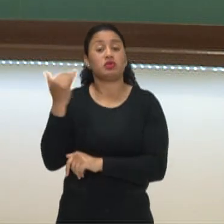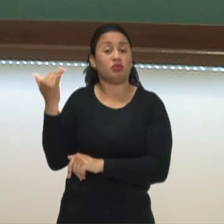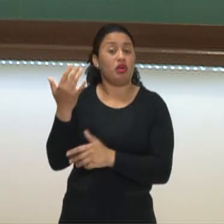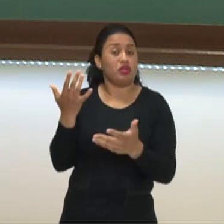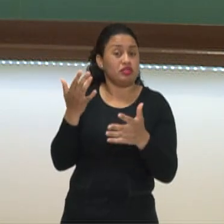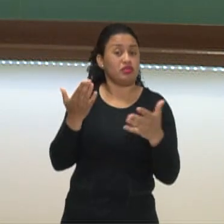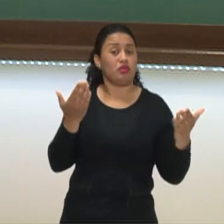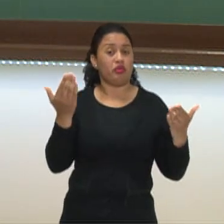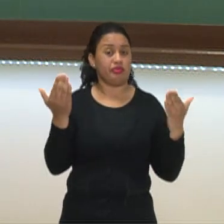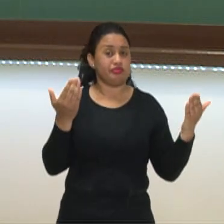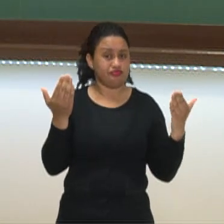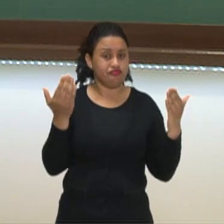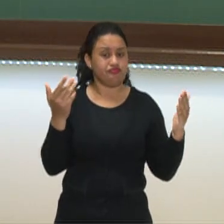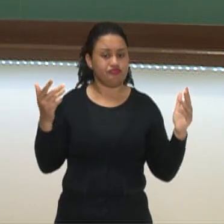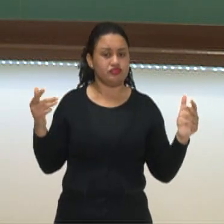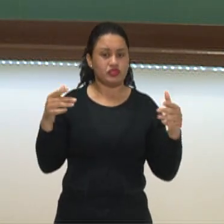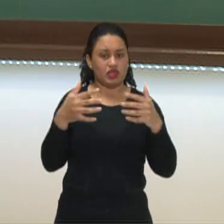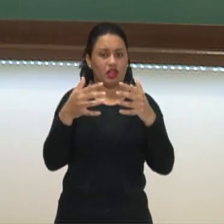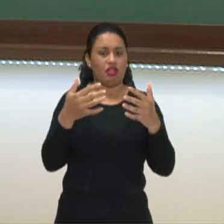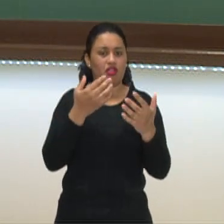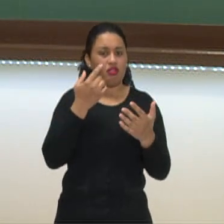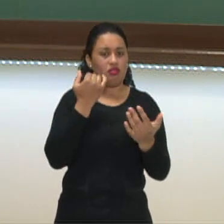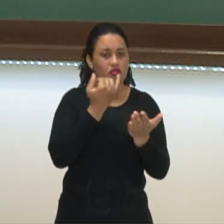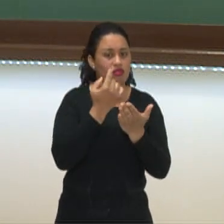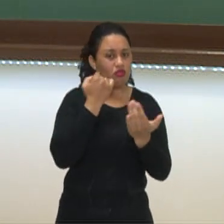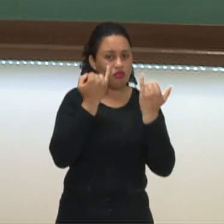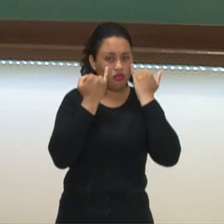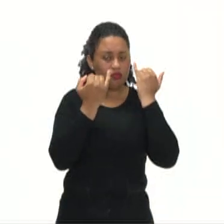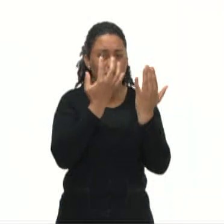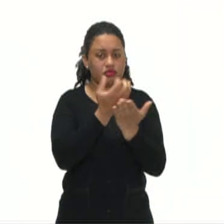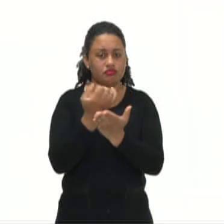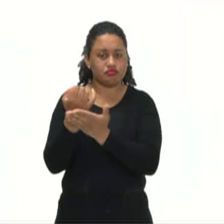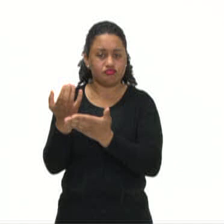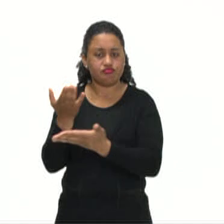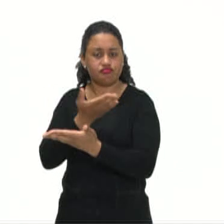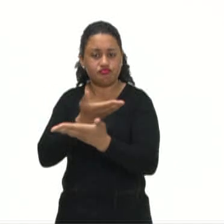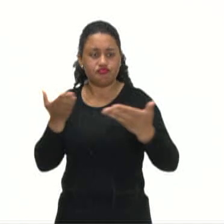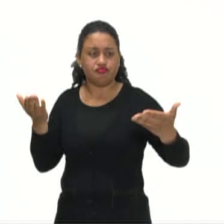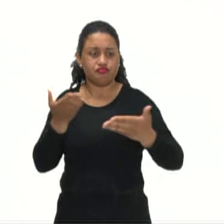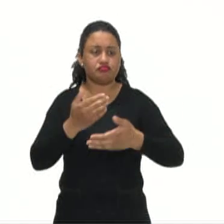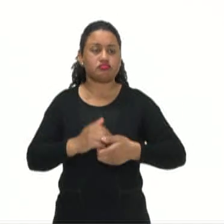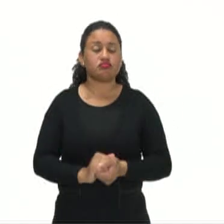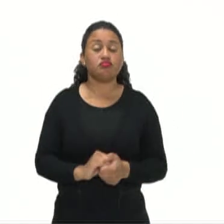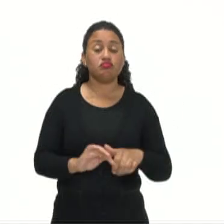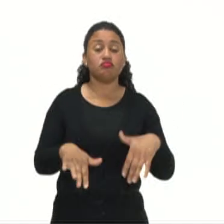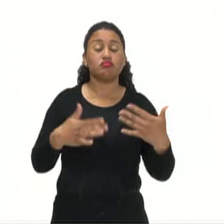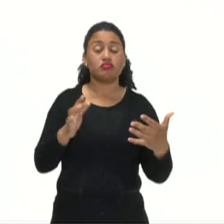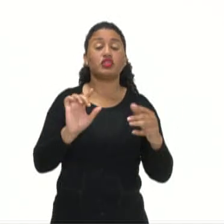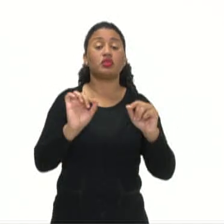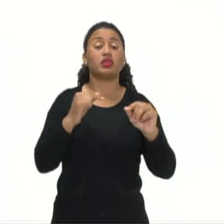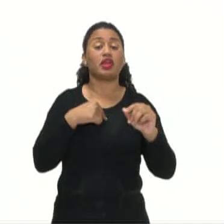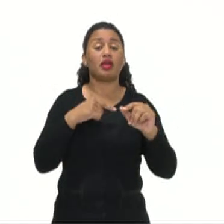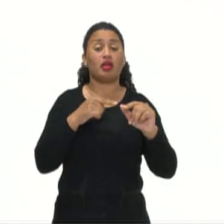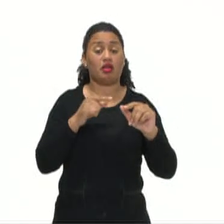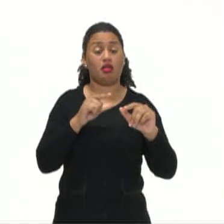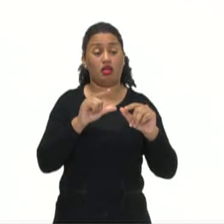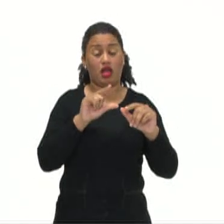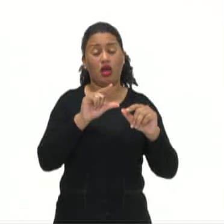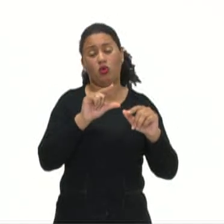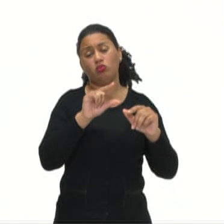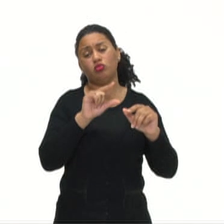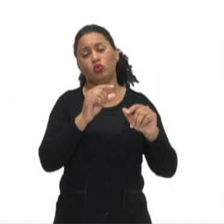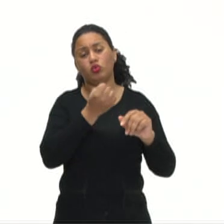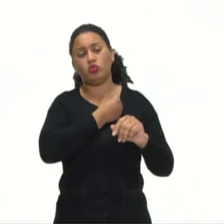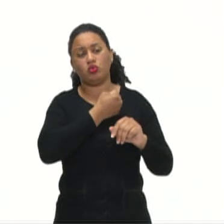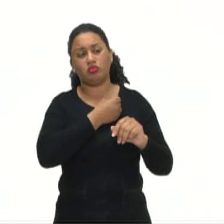morrem, cruzando as duas informações. Dessa forma, o déficit populacional tende a se acentuar, aliás,